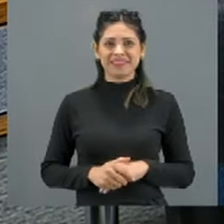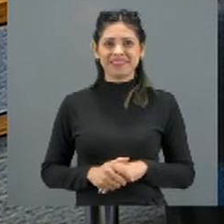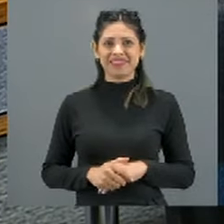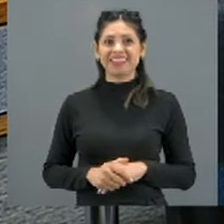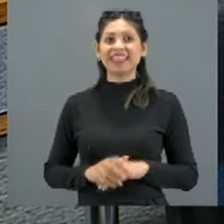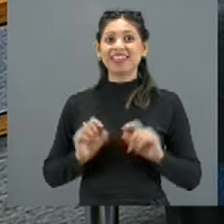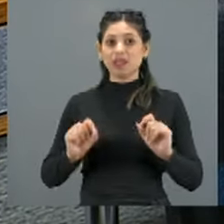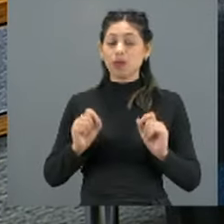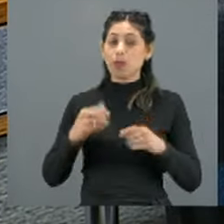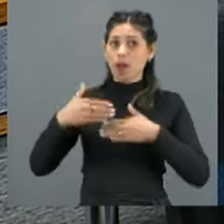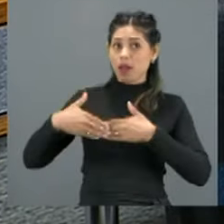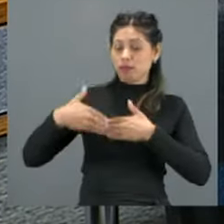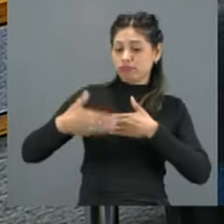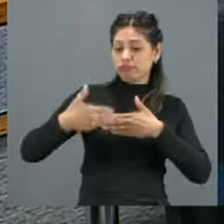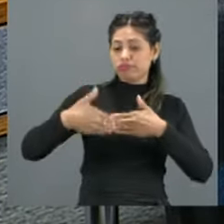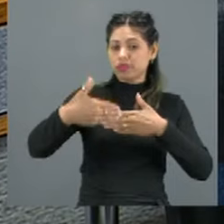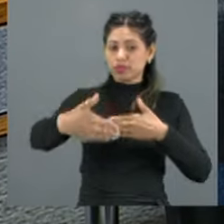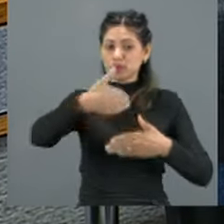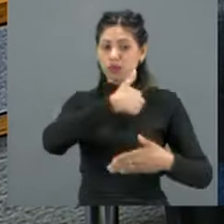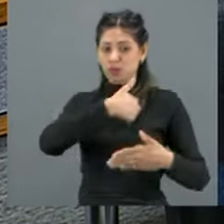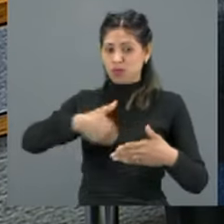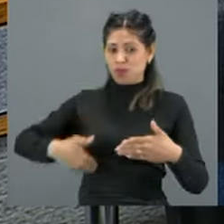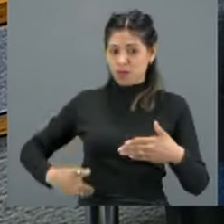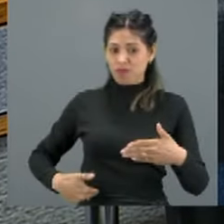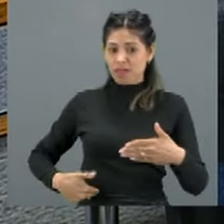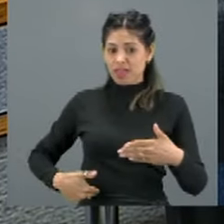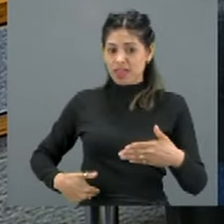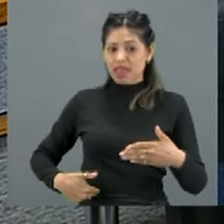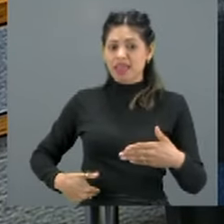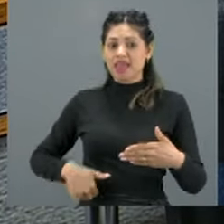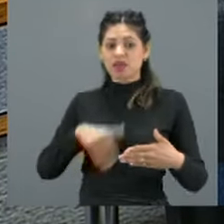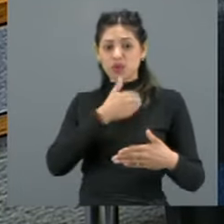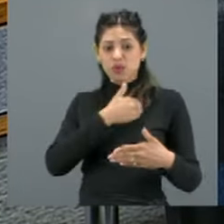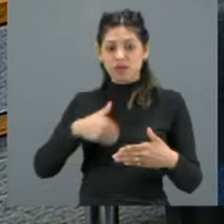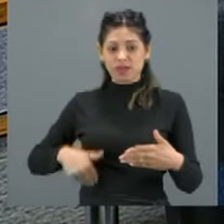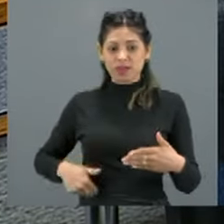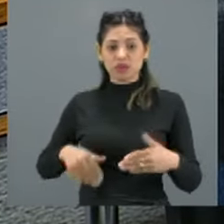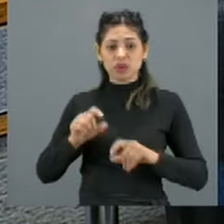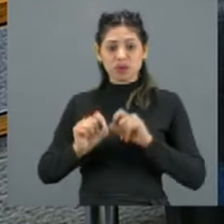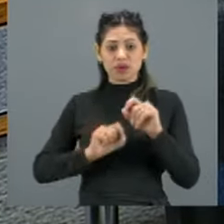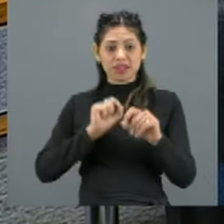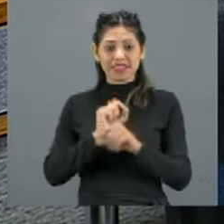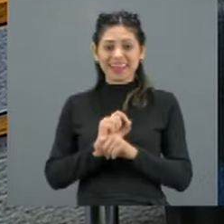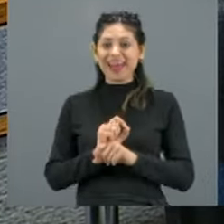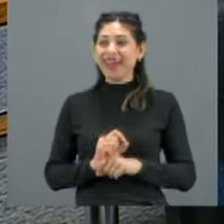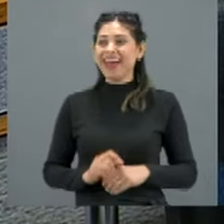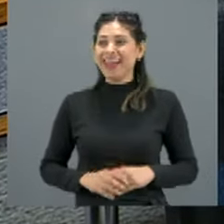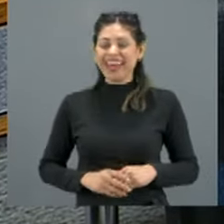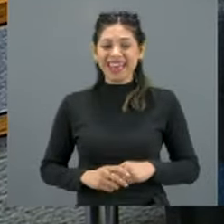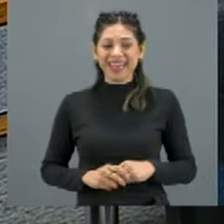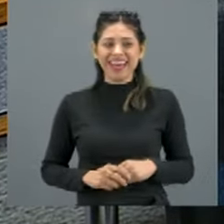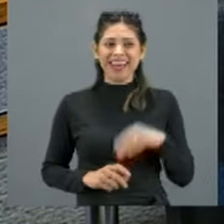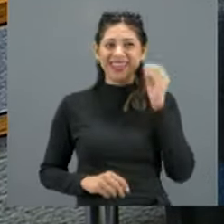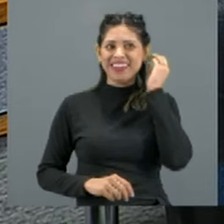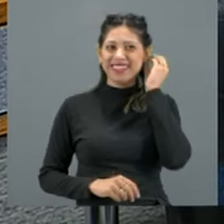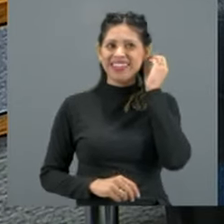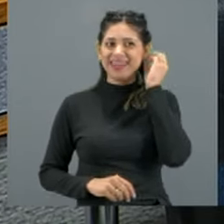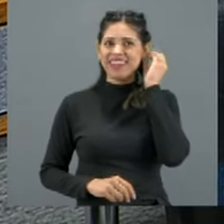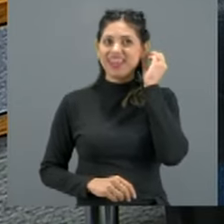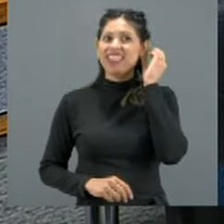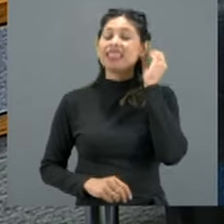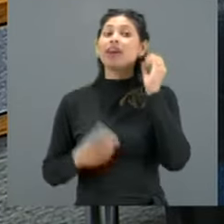a partir daí, o governador Mauro Mendes e a nossa primeira-dama, Virgínia Mendes, que, diga-se de passagem, foi a